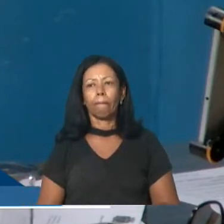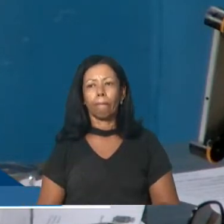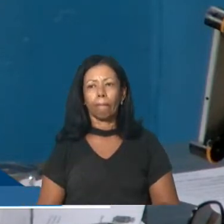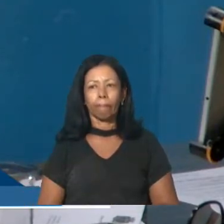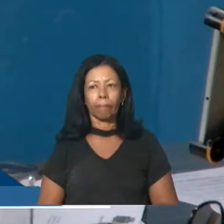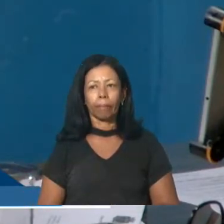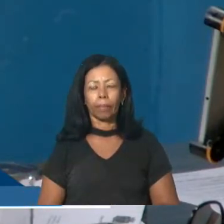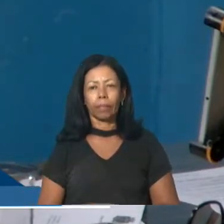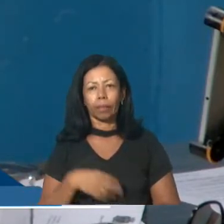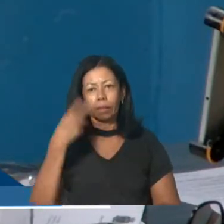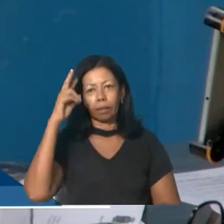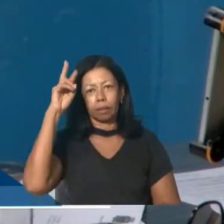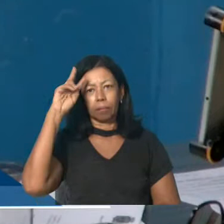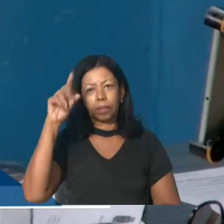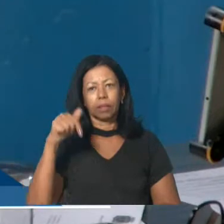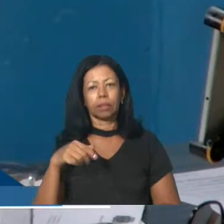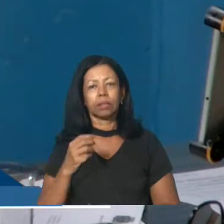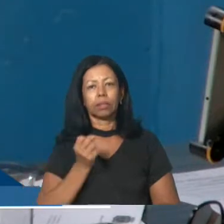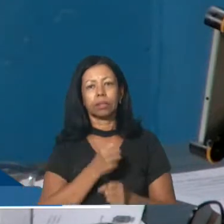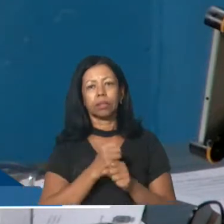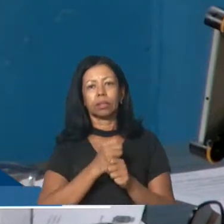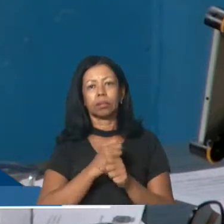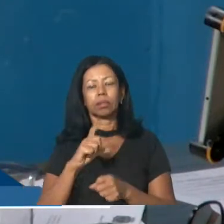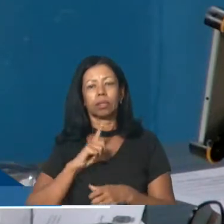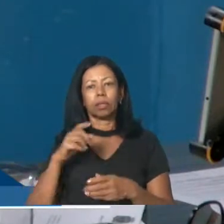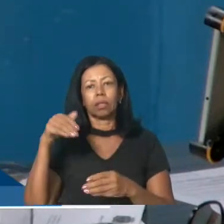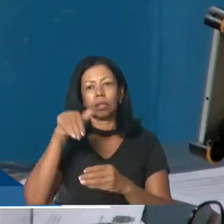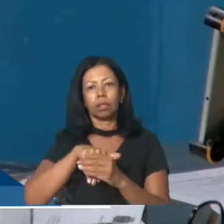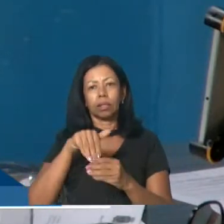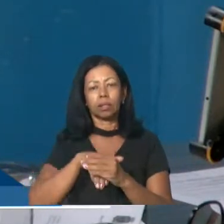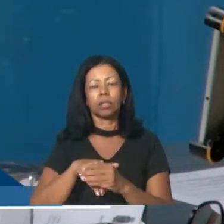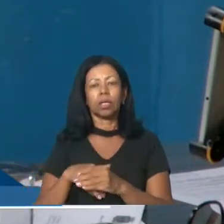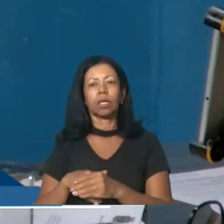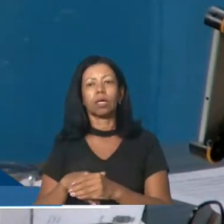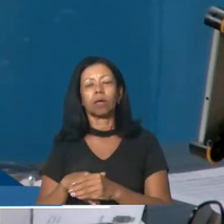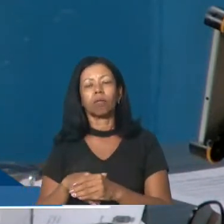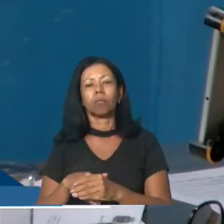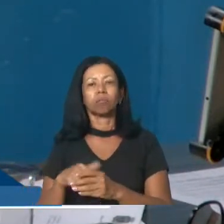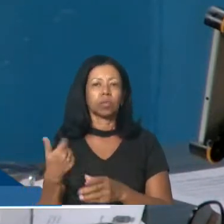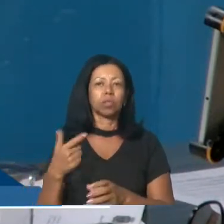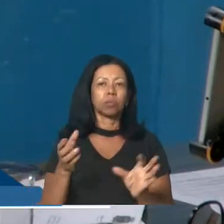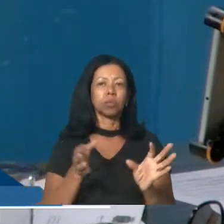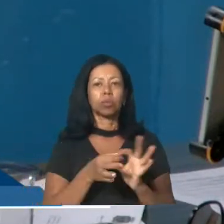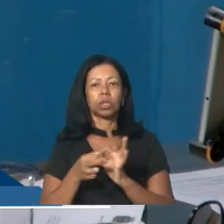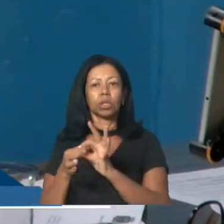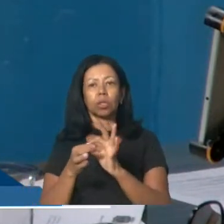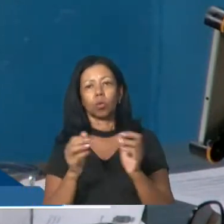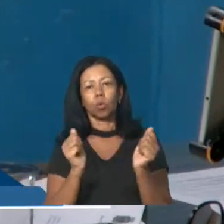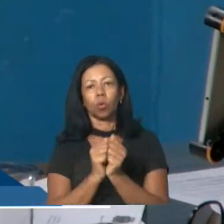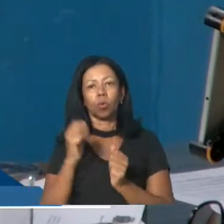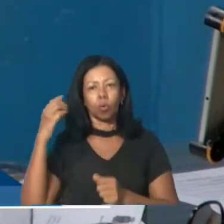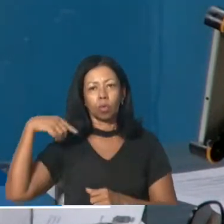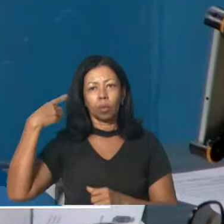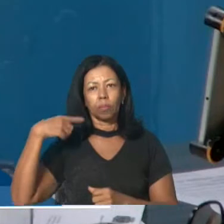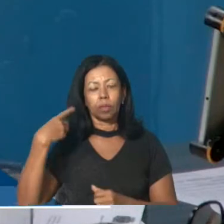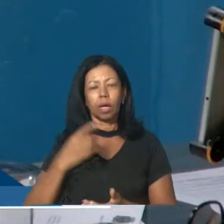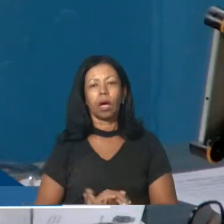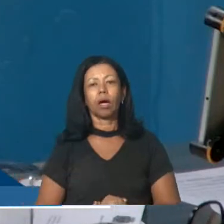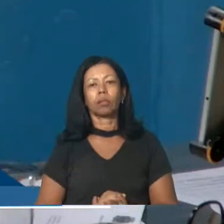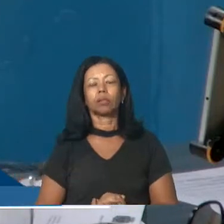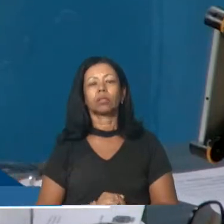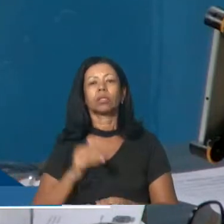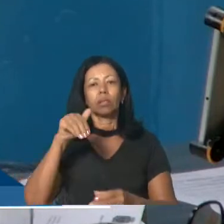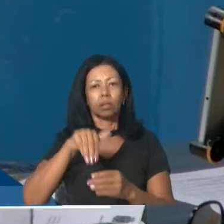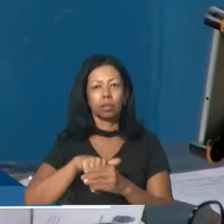Lembrar que esse ano tem eleição, que muitos aqui são ligados a deputados, eu sou também, né? Daqui tantos anos tem eleição, aí eu